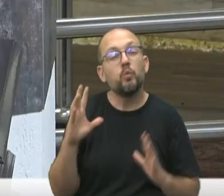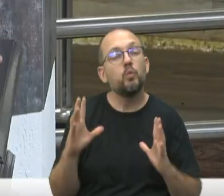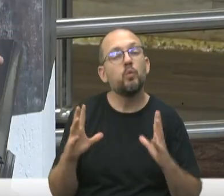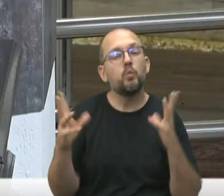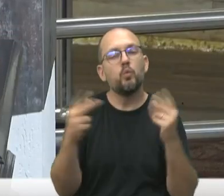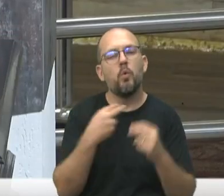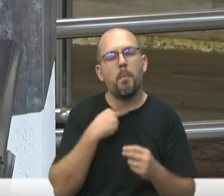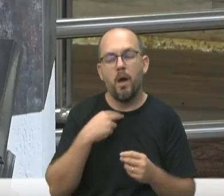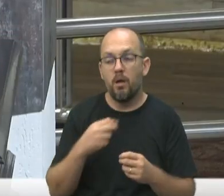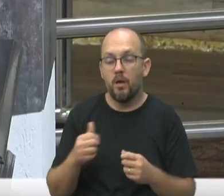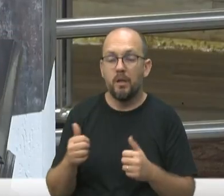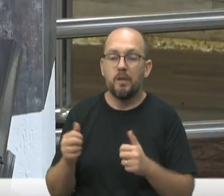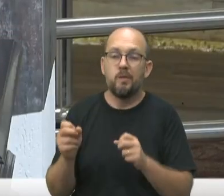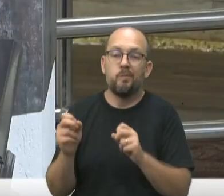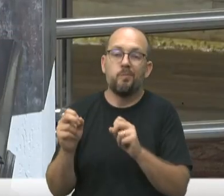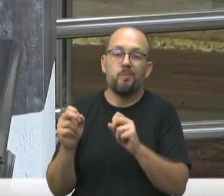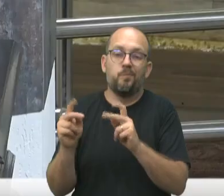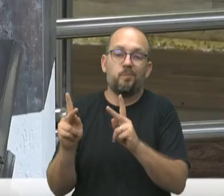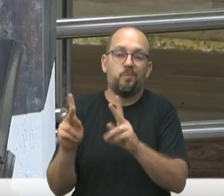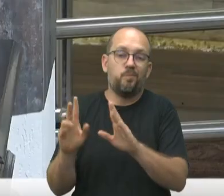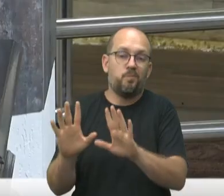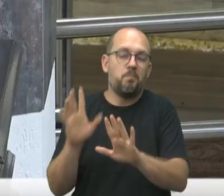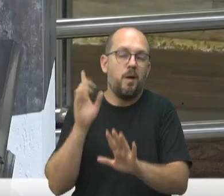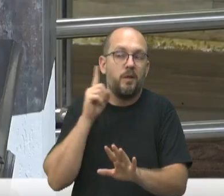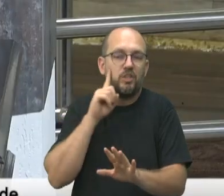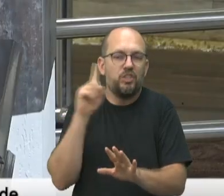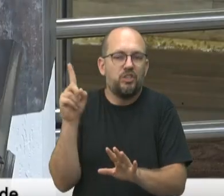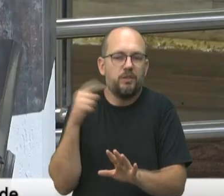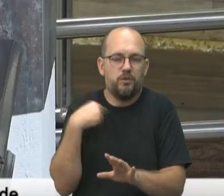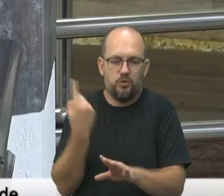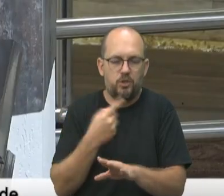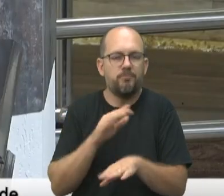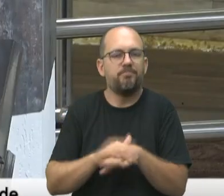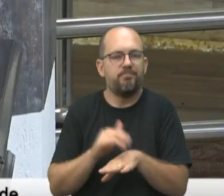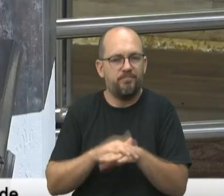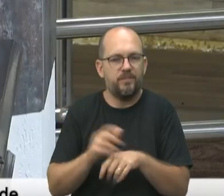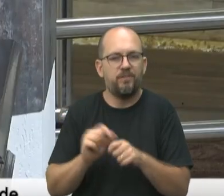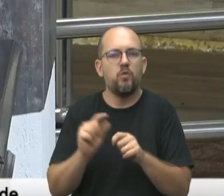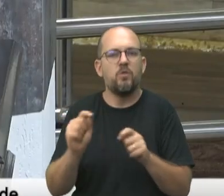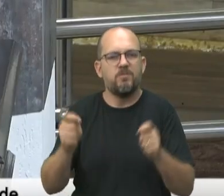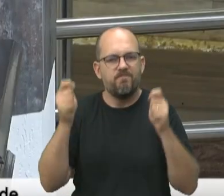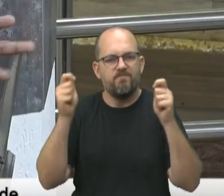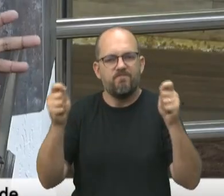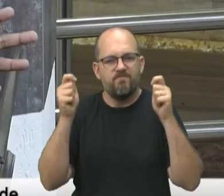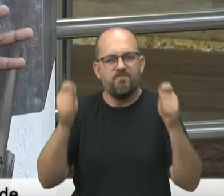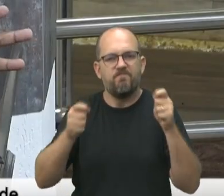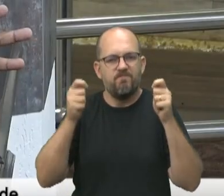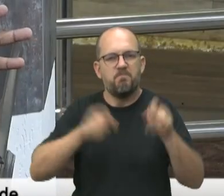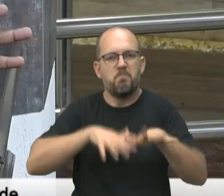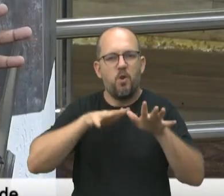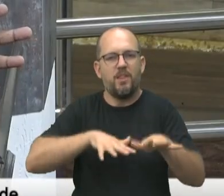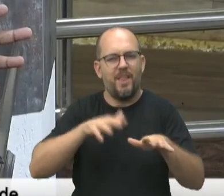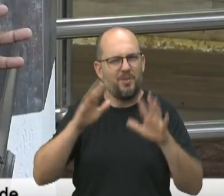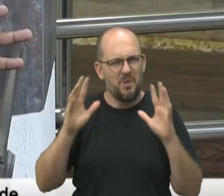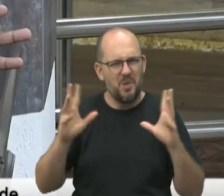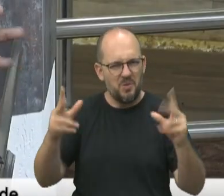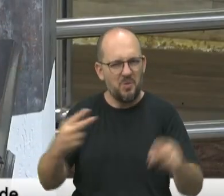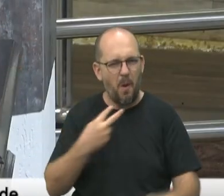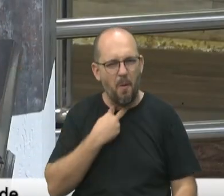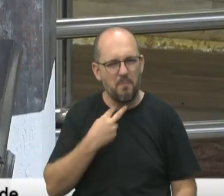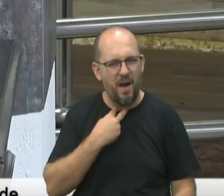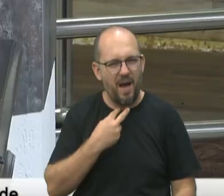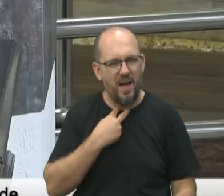gente fez ainda uma ação aqui na cidade de protesto, porque não estavam todas as praças ocupadas.